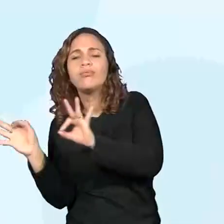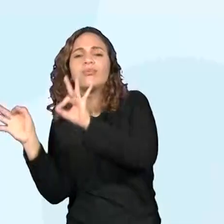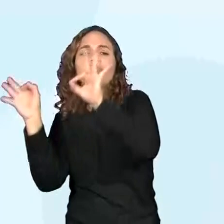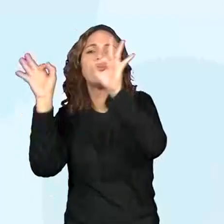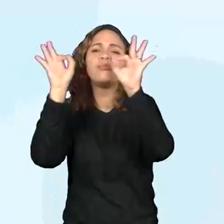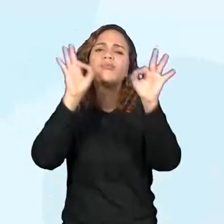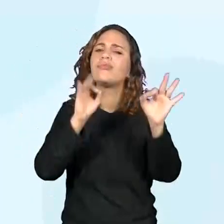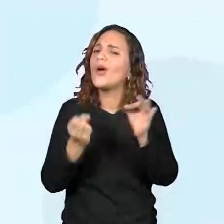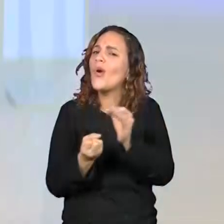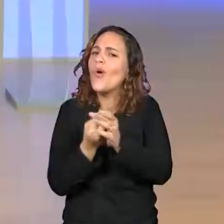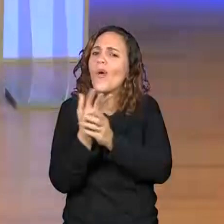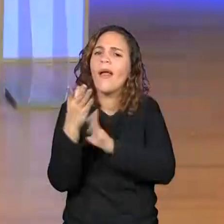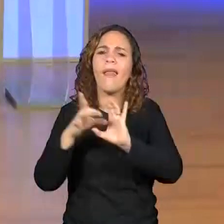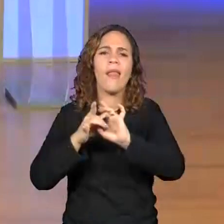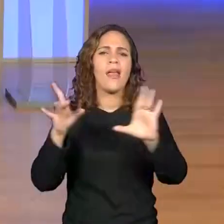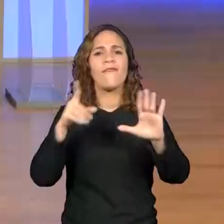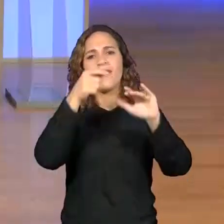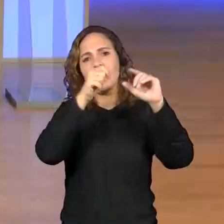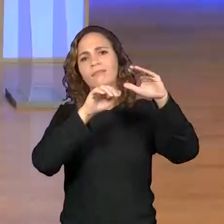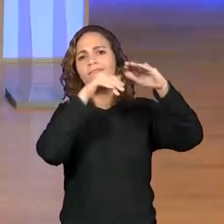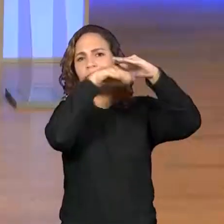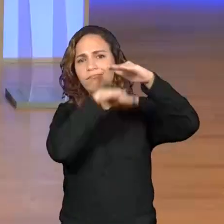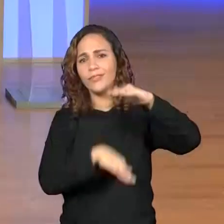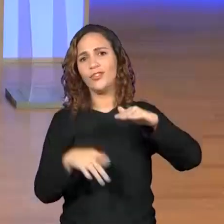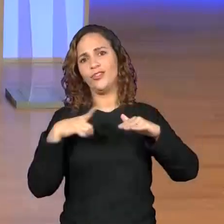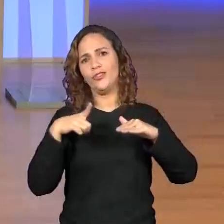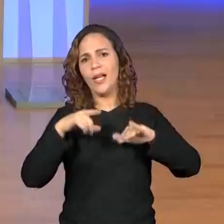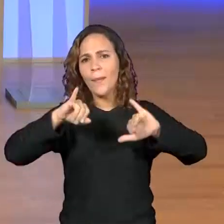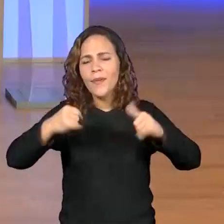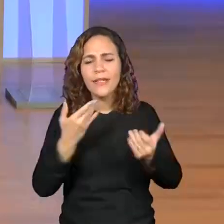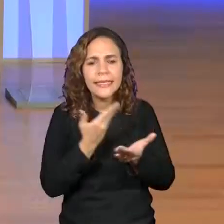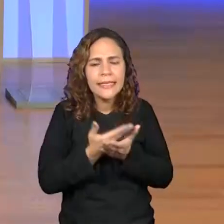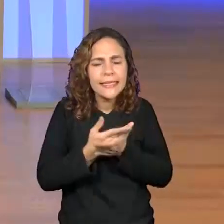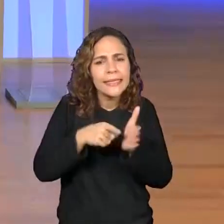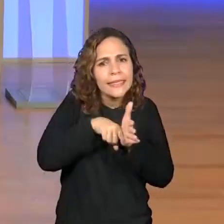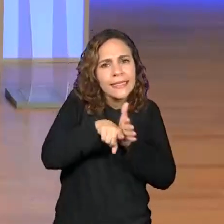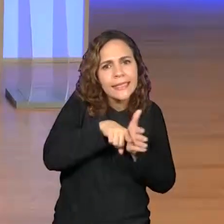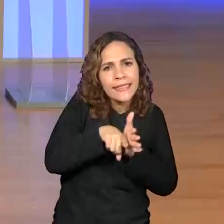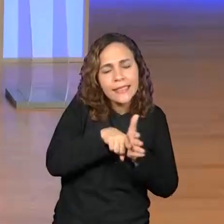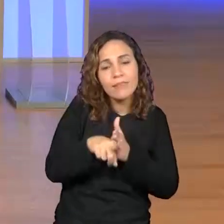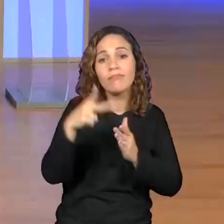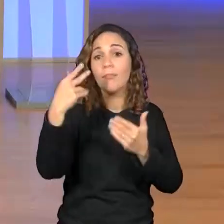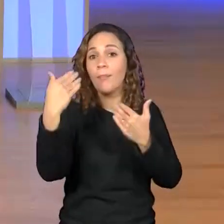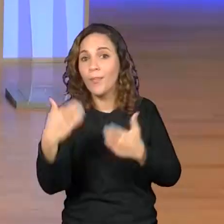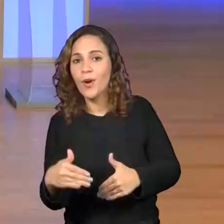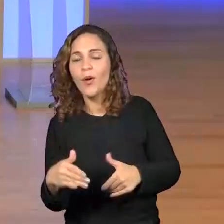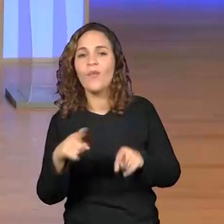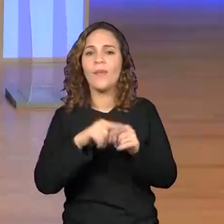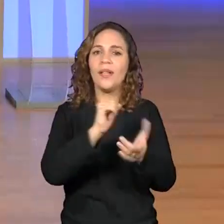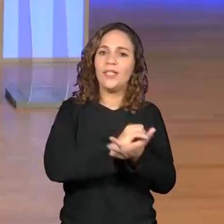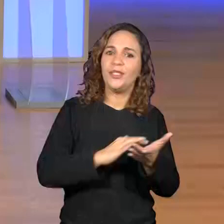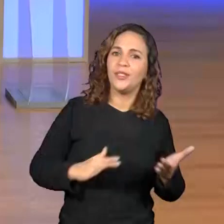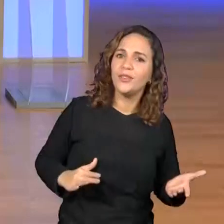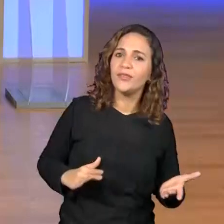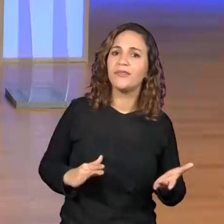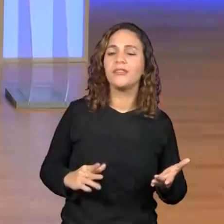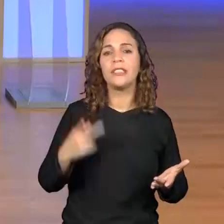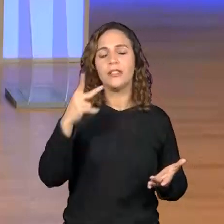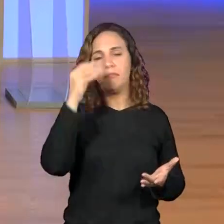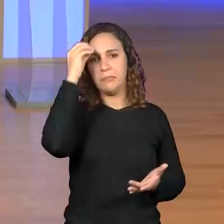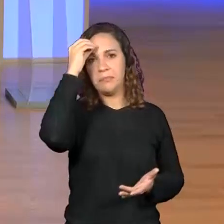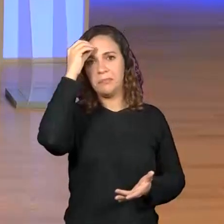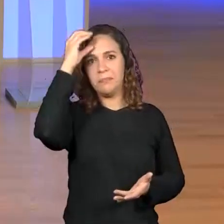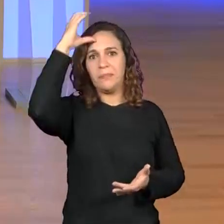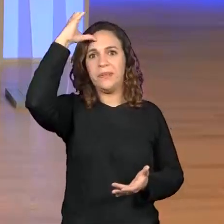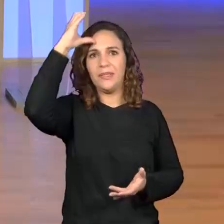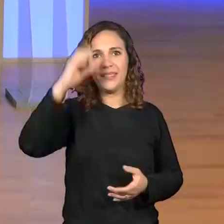vezes vocês quiserem, para poder aí se aprofundar e estudar direitinho para suas provas, para suas atividades, para o seu